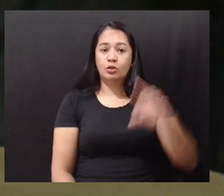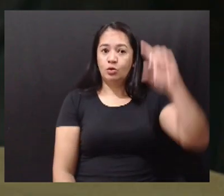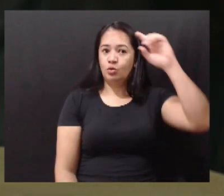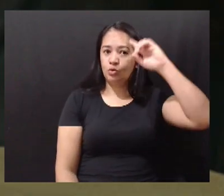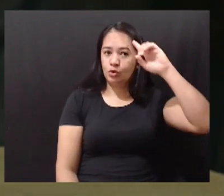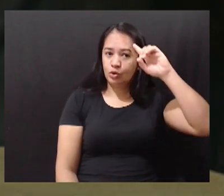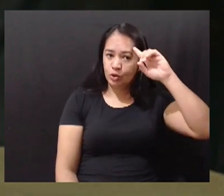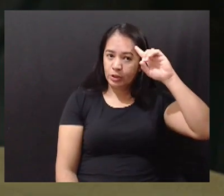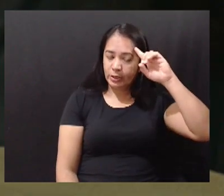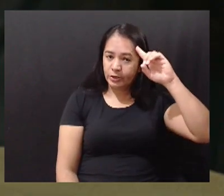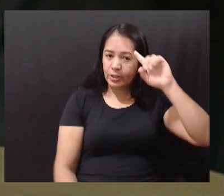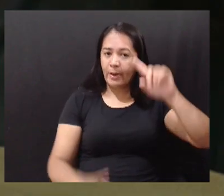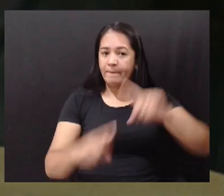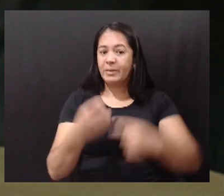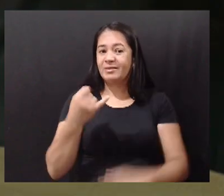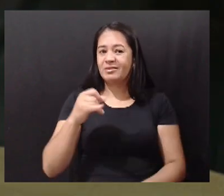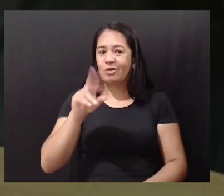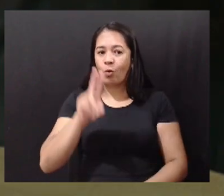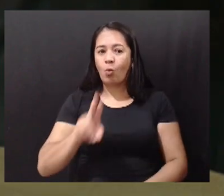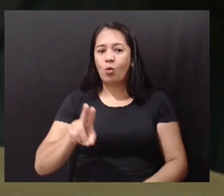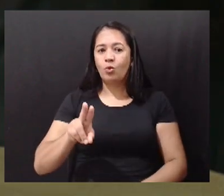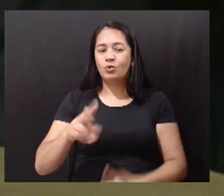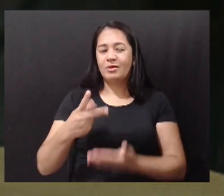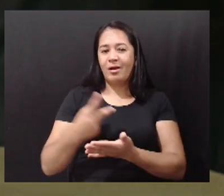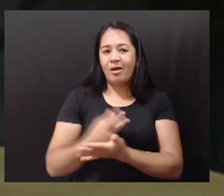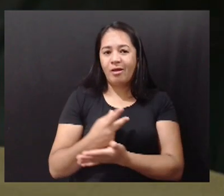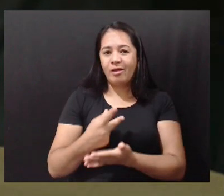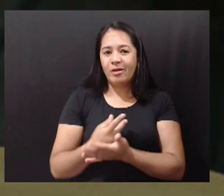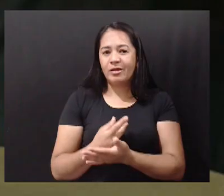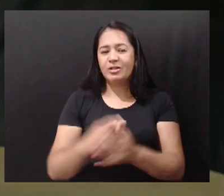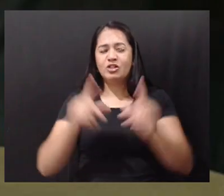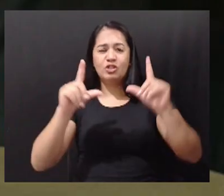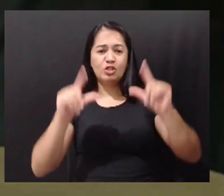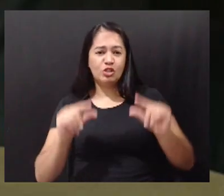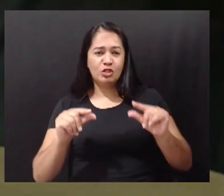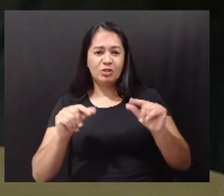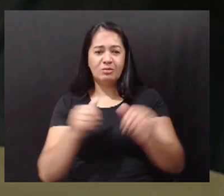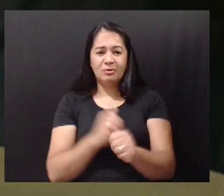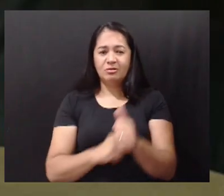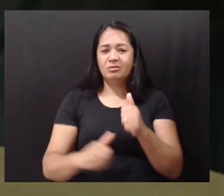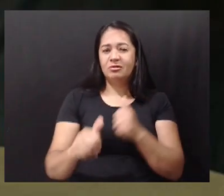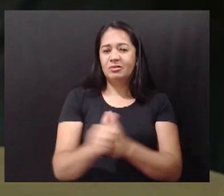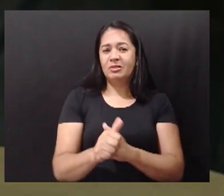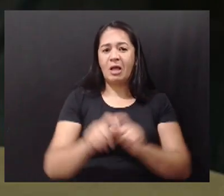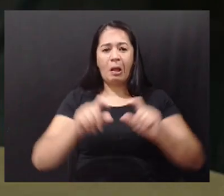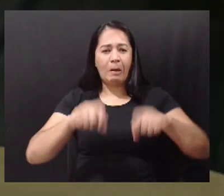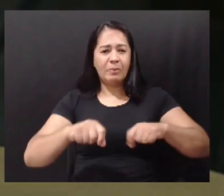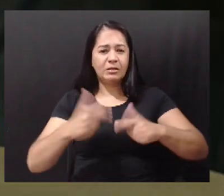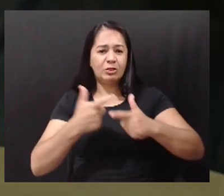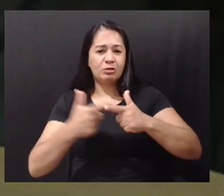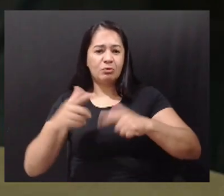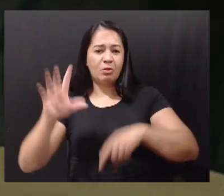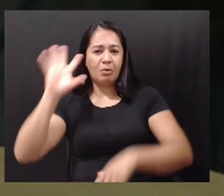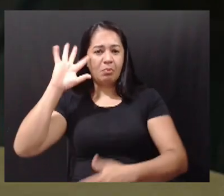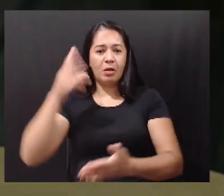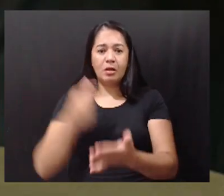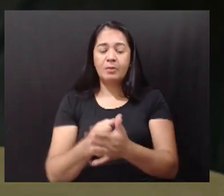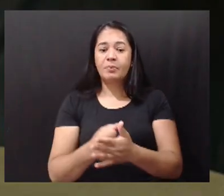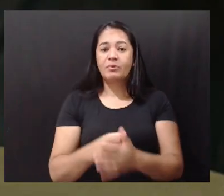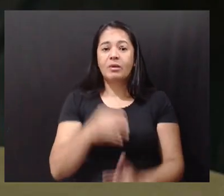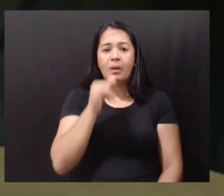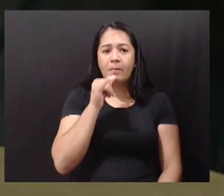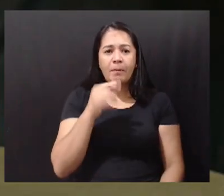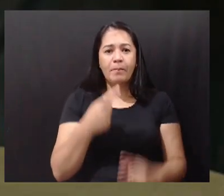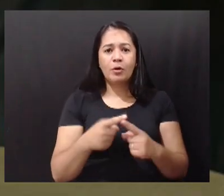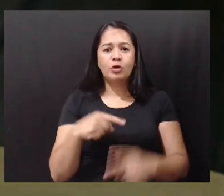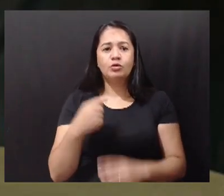critério, elas podem sim reduzir a autonomia, o senso crítico, a capacidade de resolver problemas por conta própria, por exemplo, porque o nosso cérebro ele se acostuma